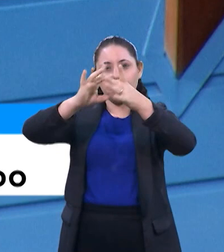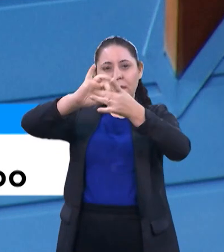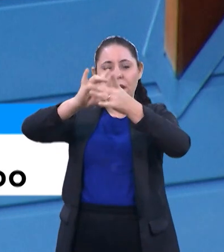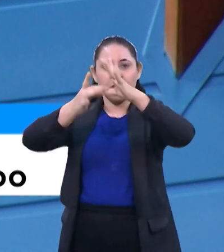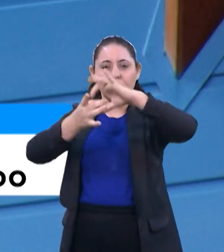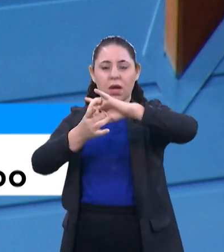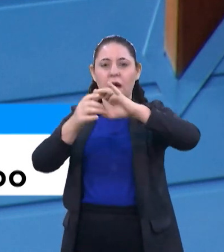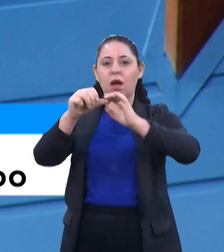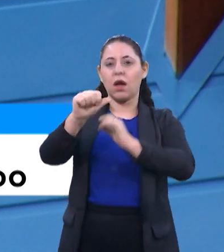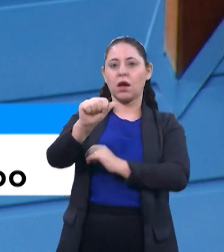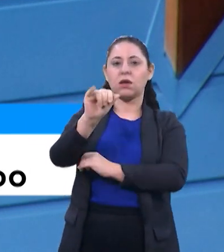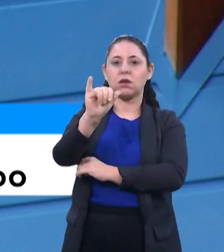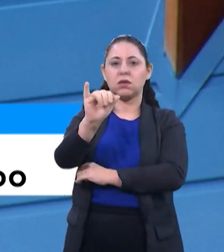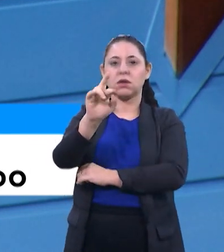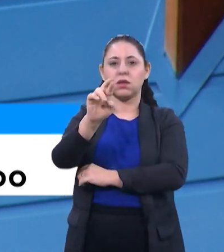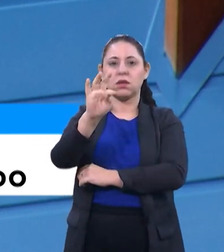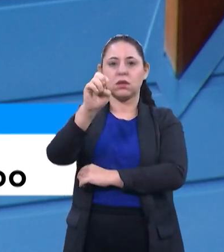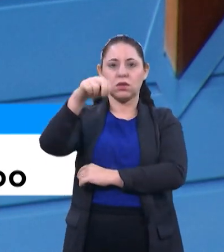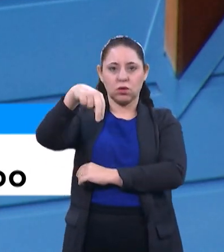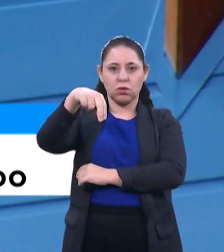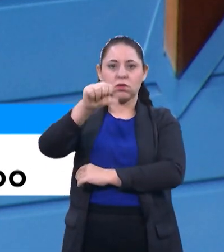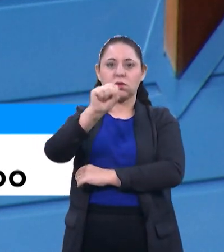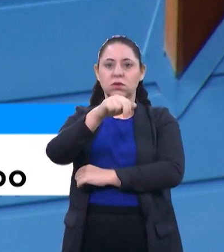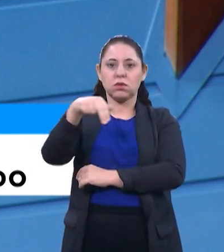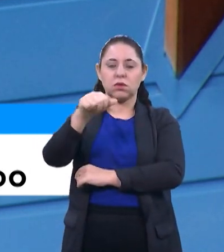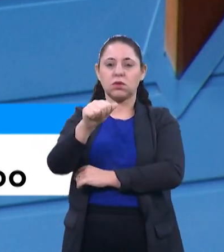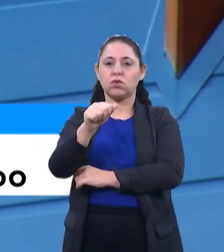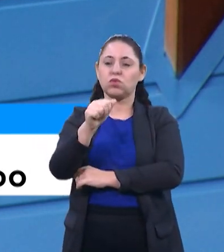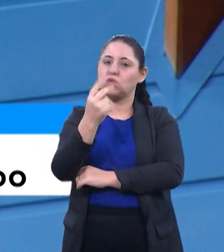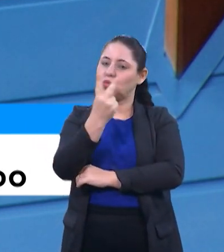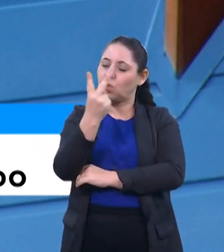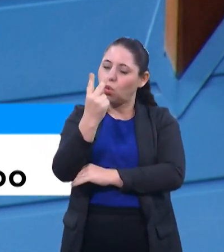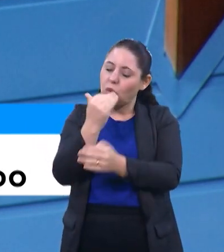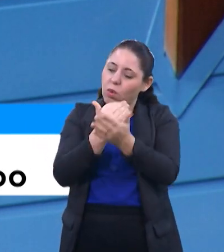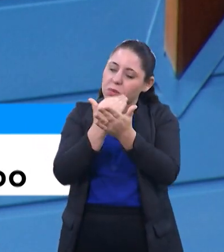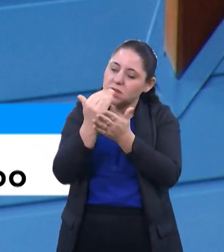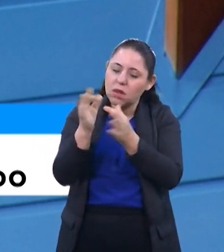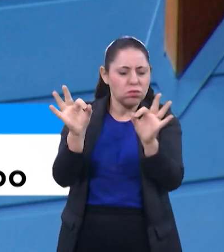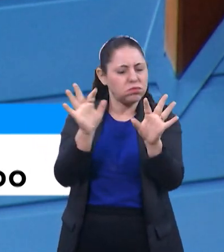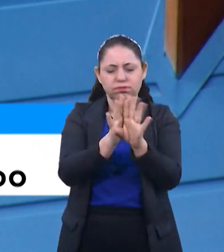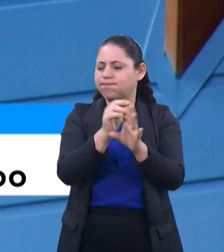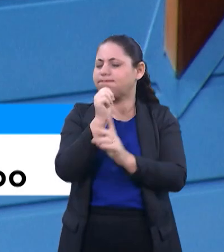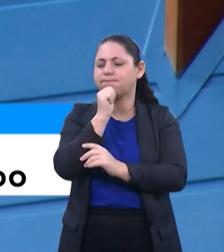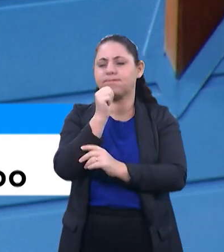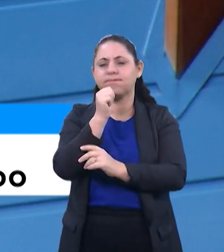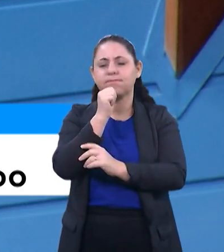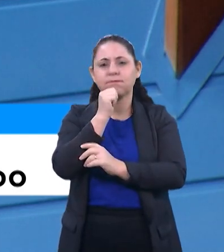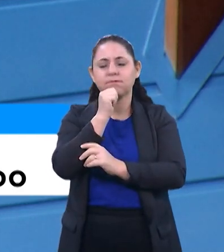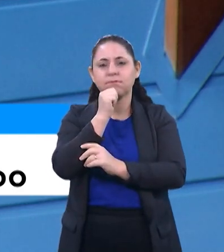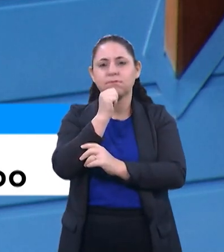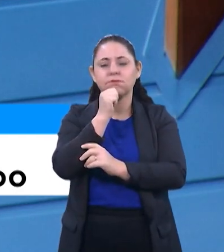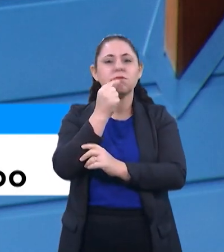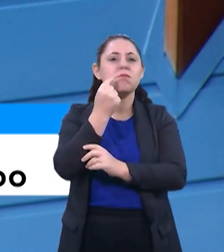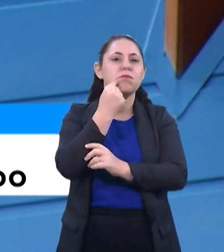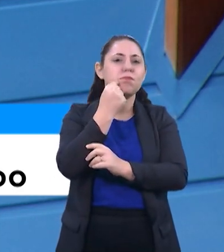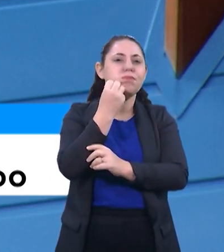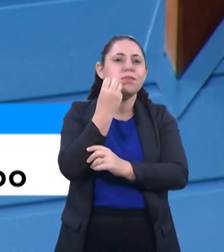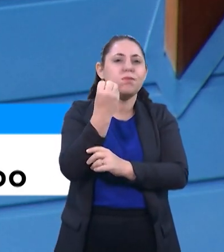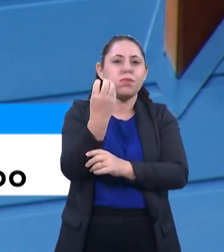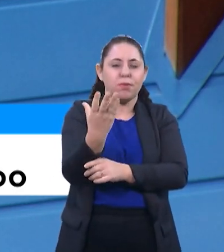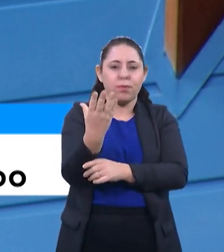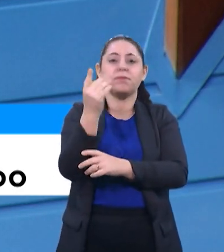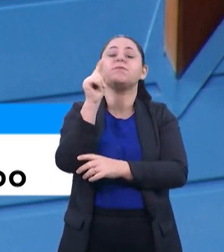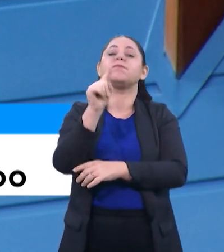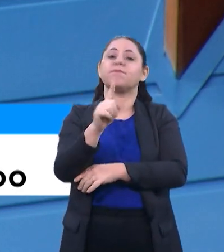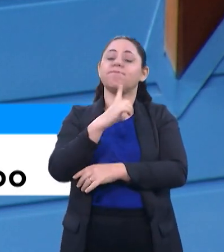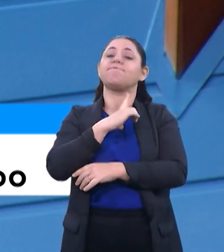Parque Ayrton Senna, os dois iniciados e não concluídos no governo do saudoso Pedro